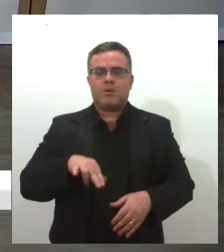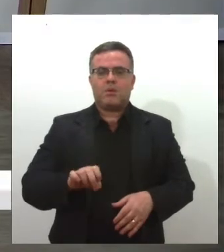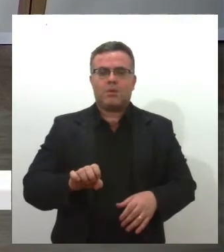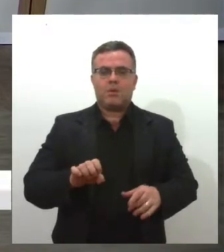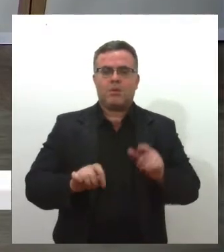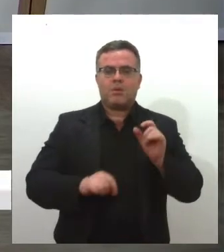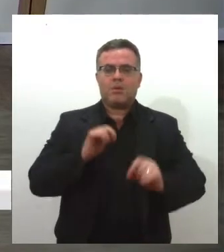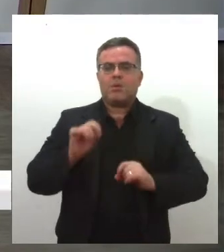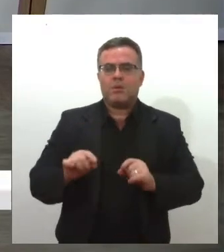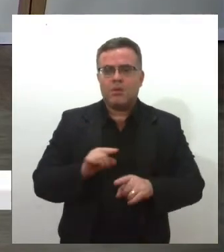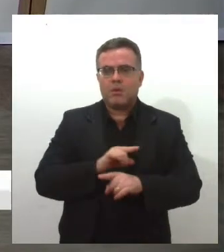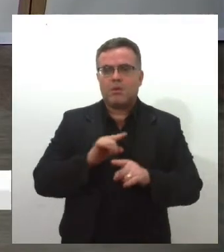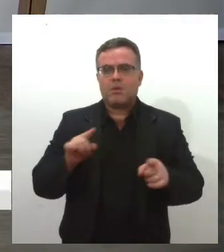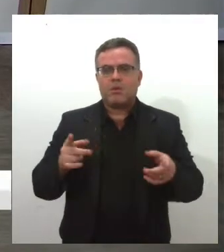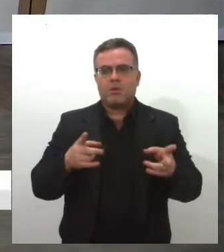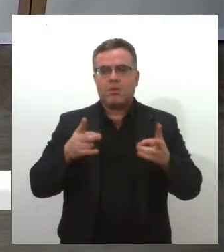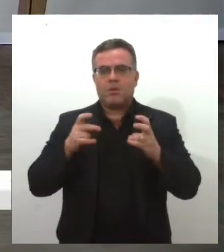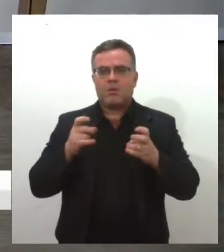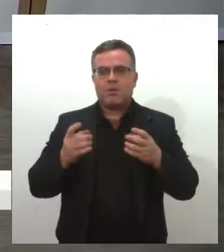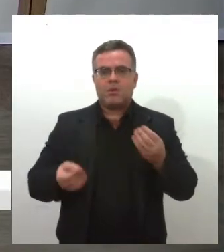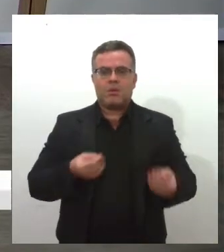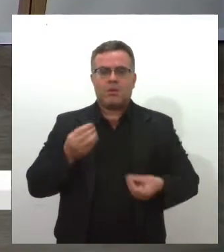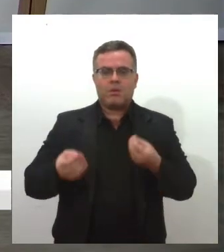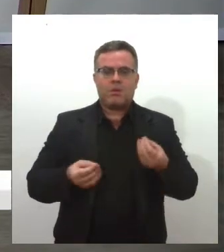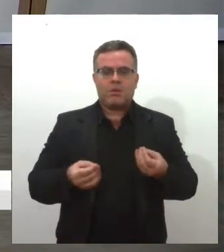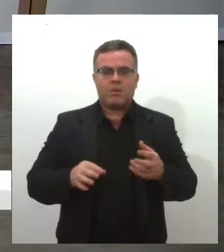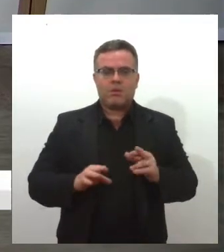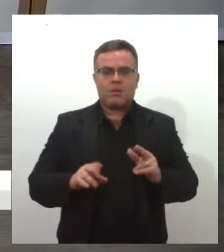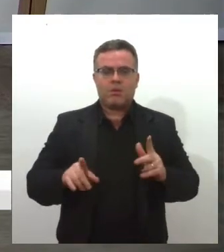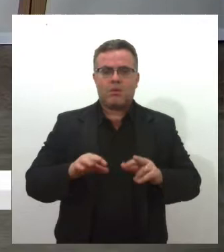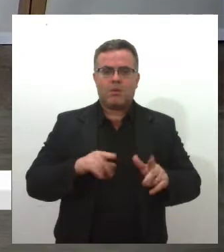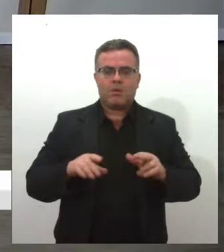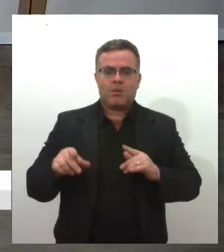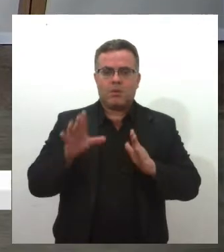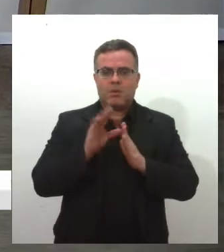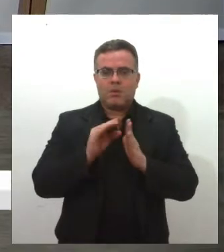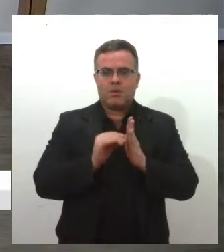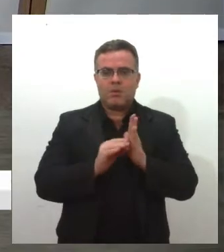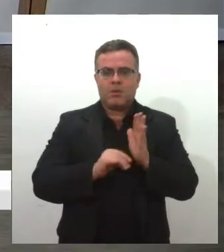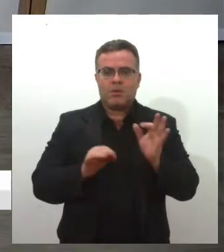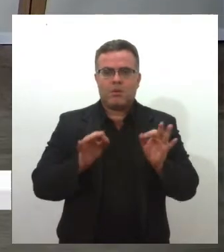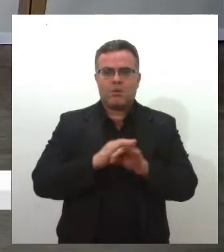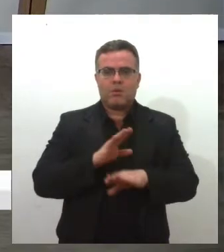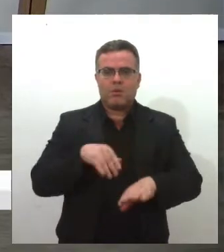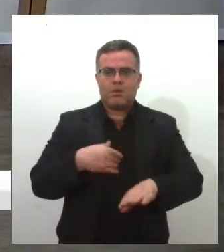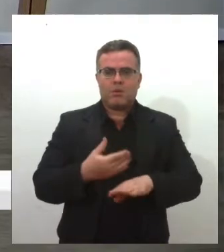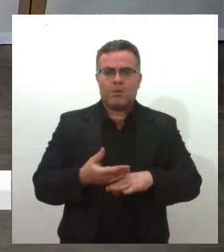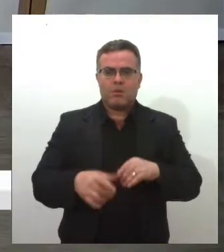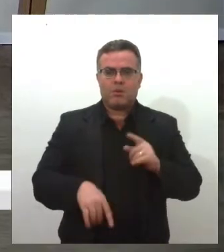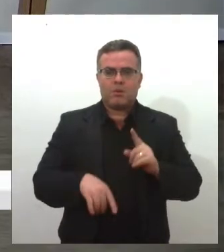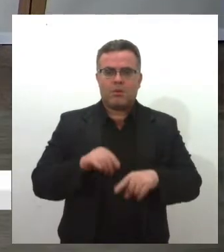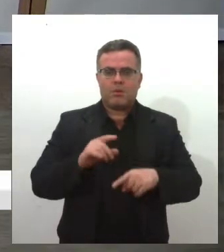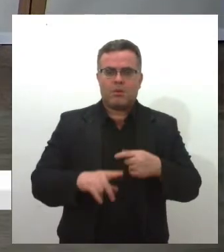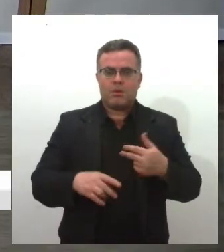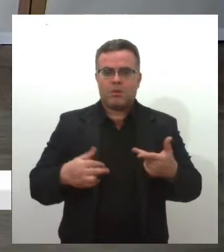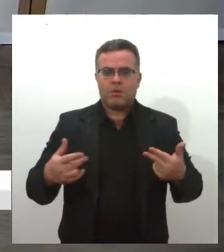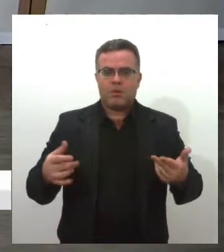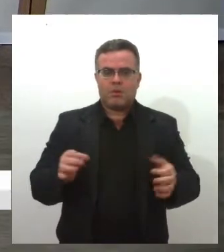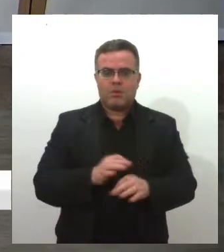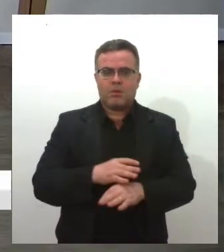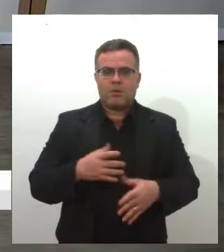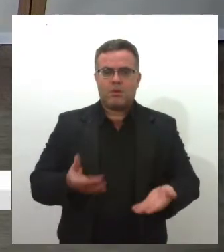que vocês percebem de diferença de conteúdo, até de material mesmo, e da própria